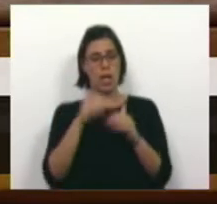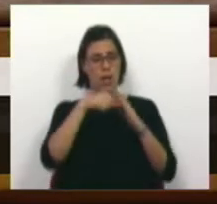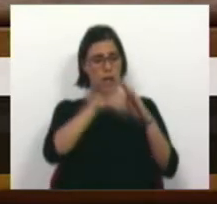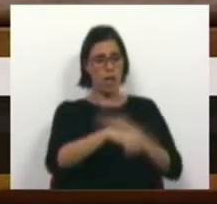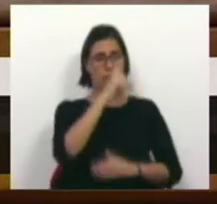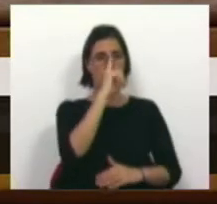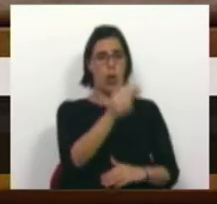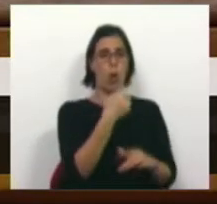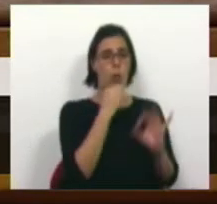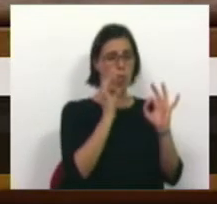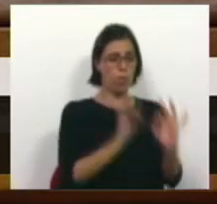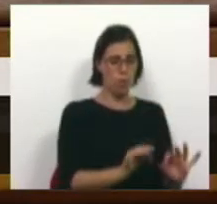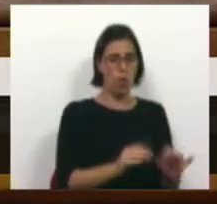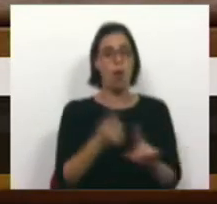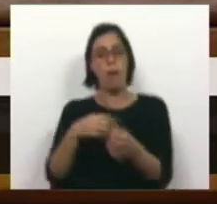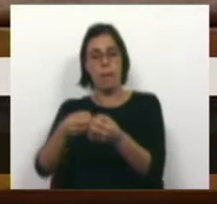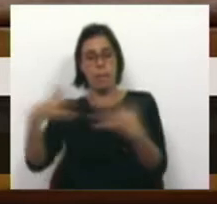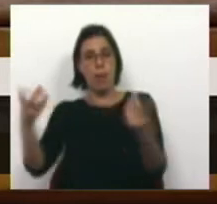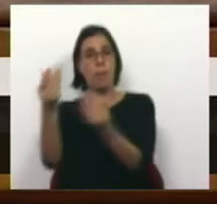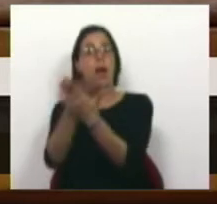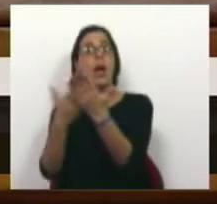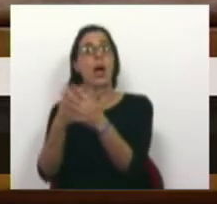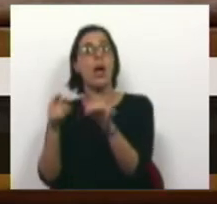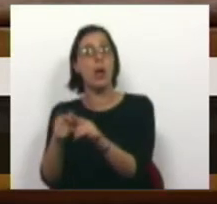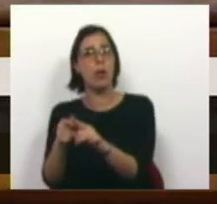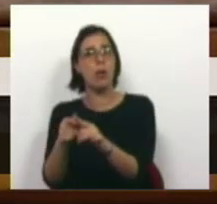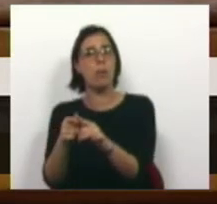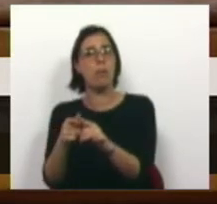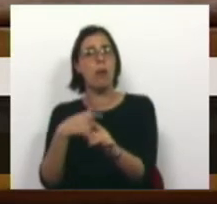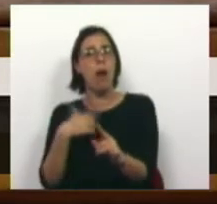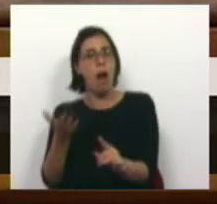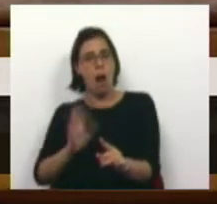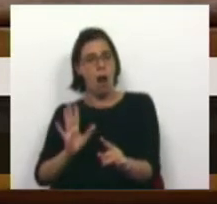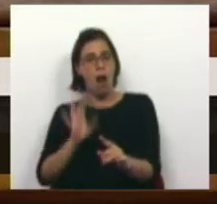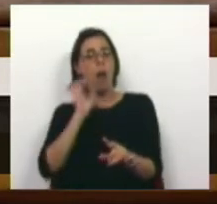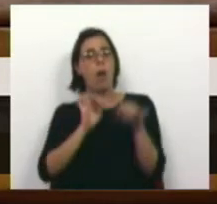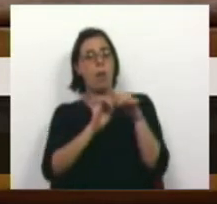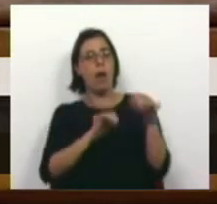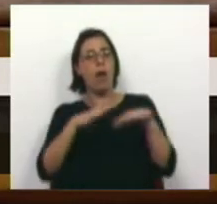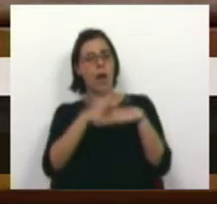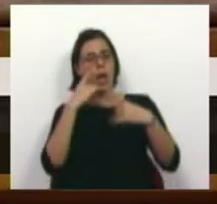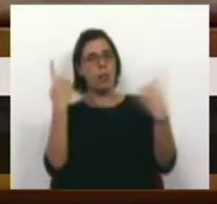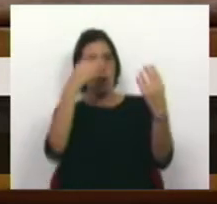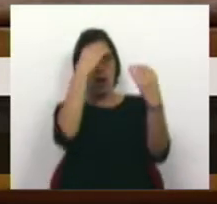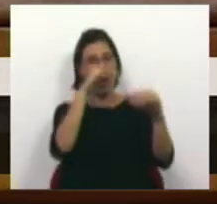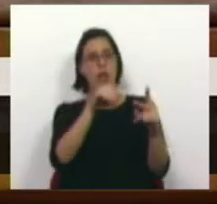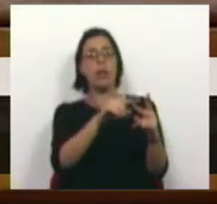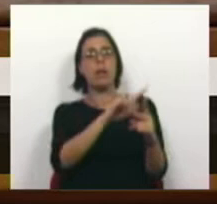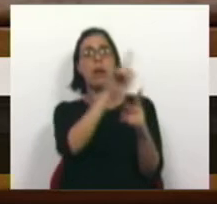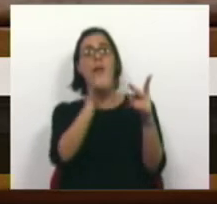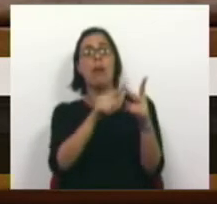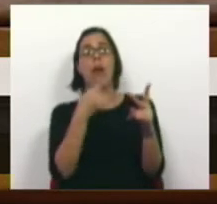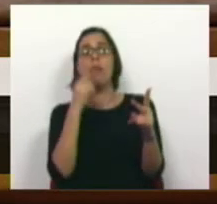déficit excessivo e pelo crescimento da economia não alimentar a qualificação da rede pública de ensino e